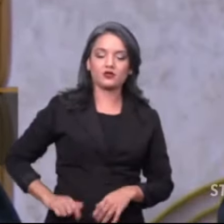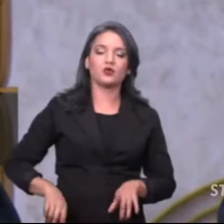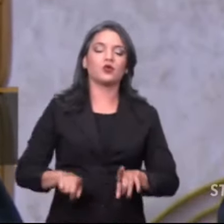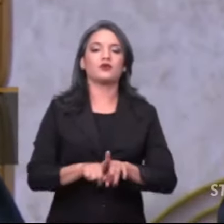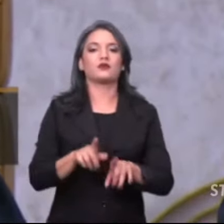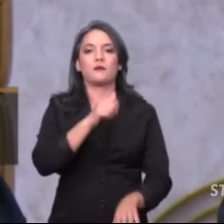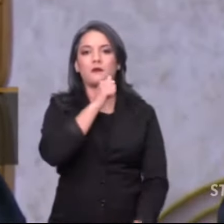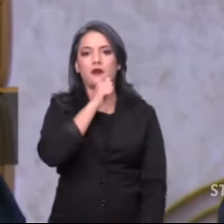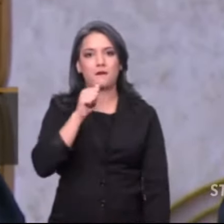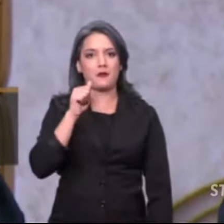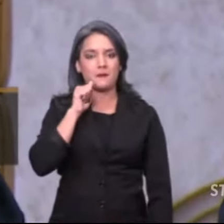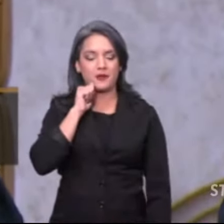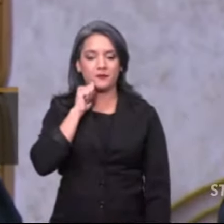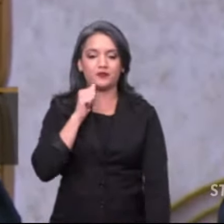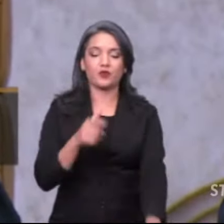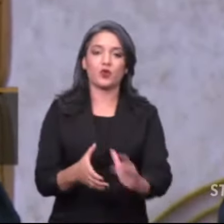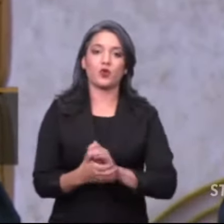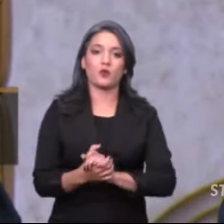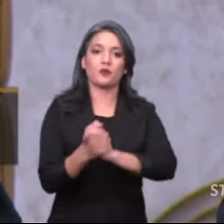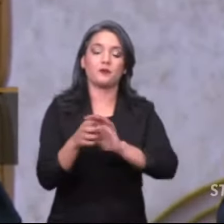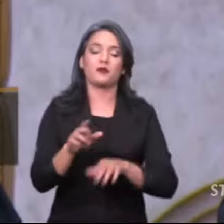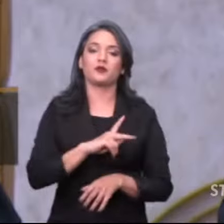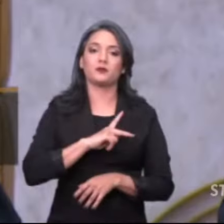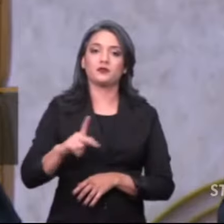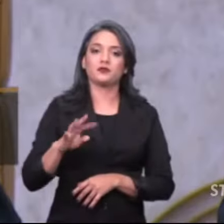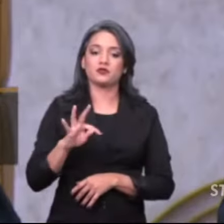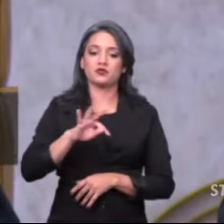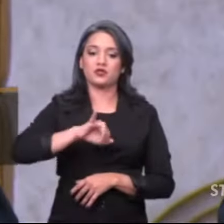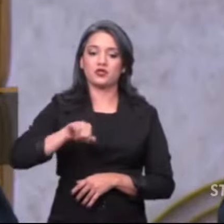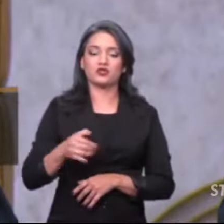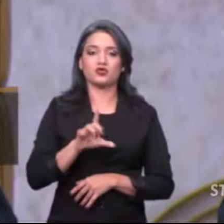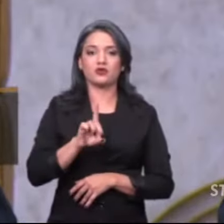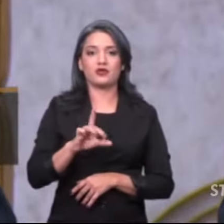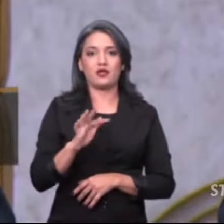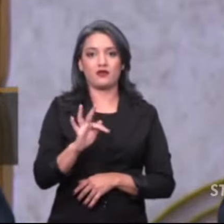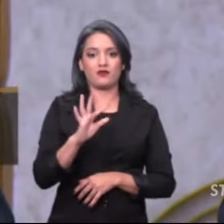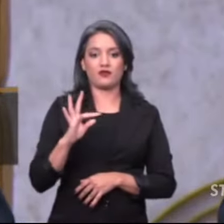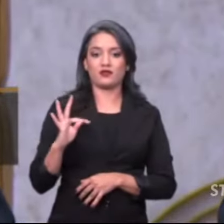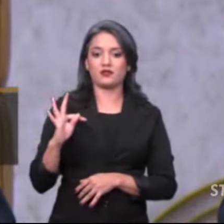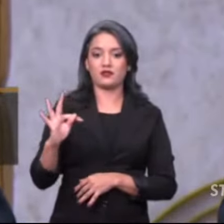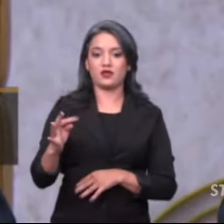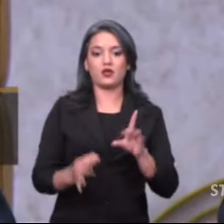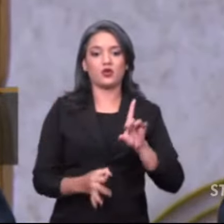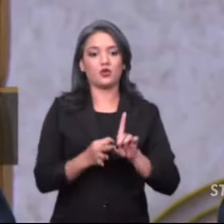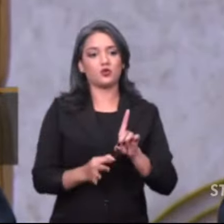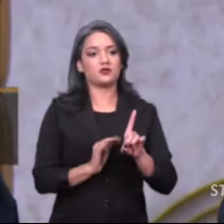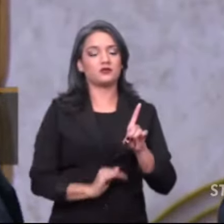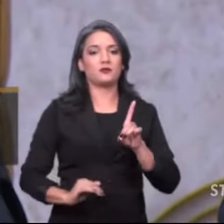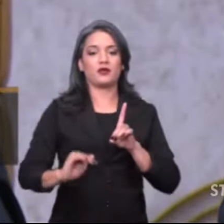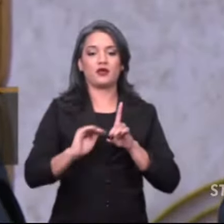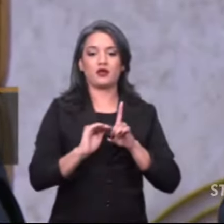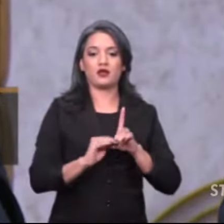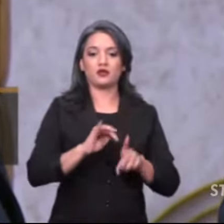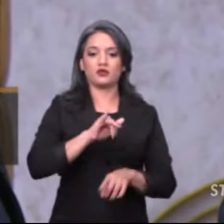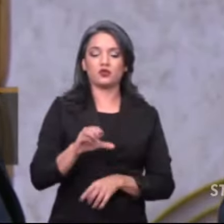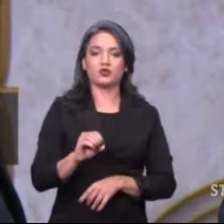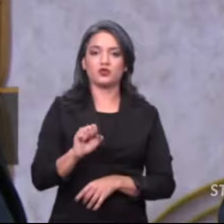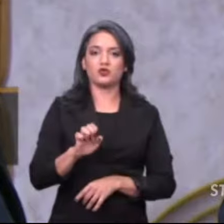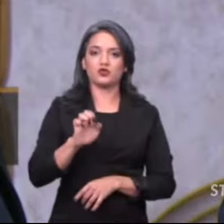Amapá. Cumprimento o presidente do Tribunal de Justiça do Distrito Federal e Territórios, desembargador José Cruz